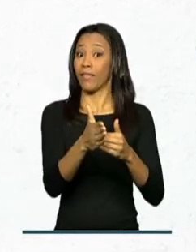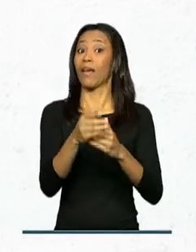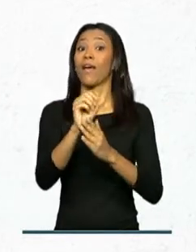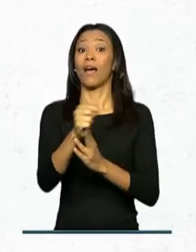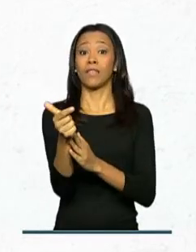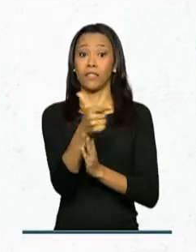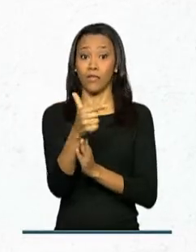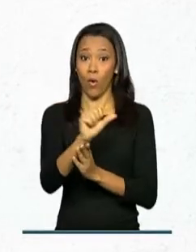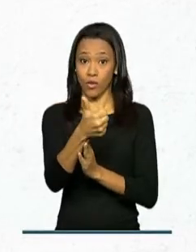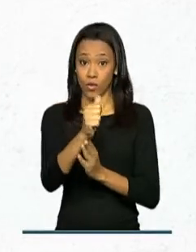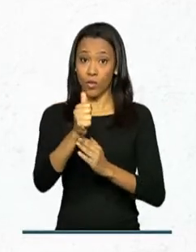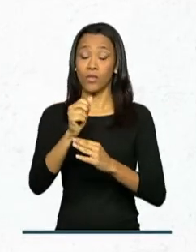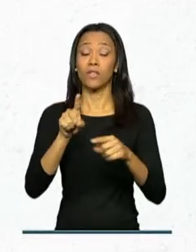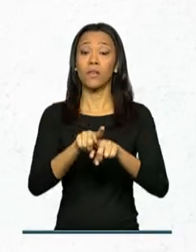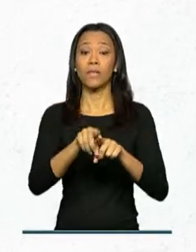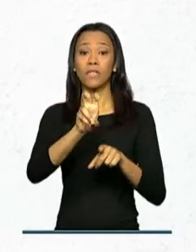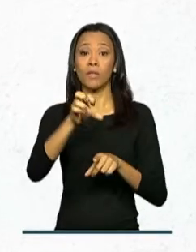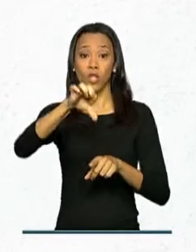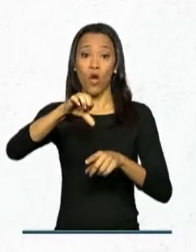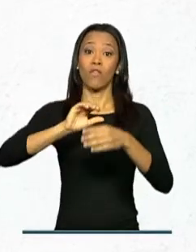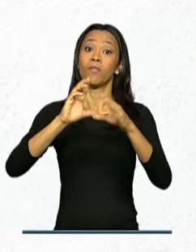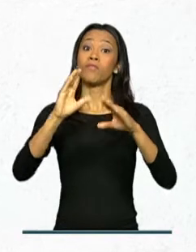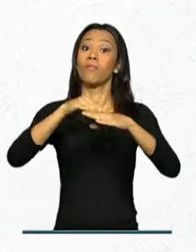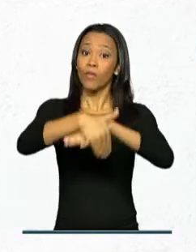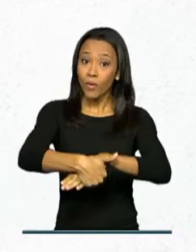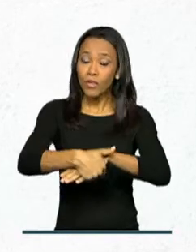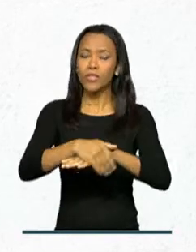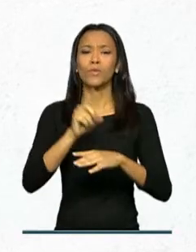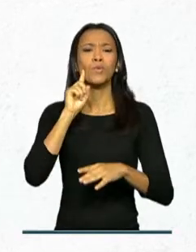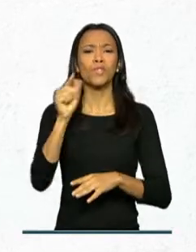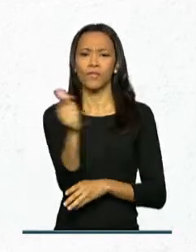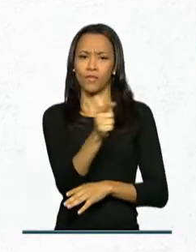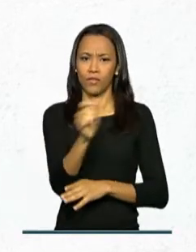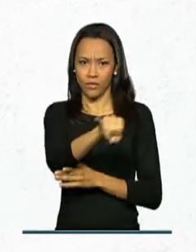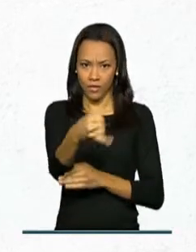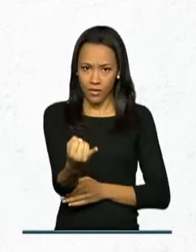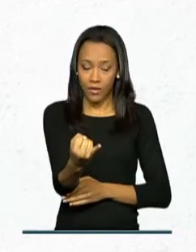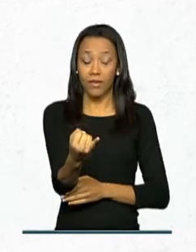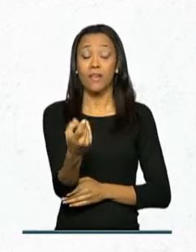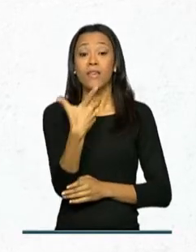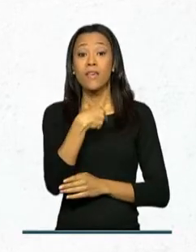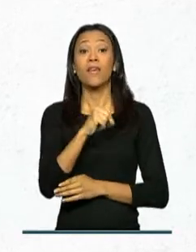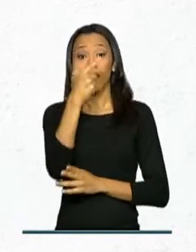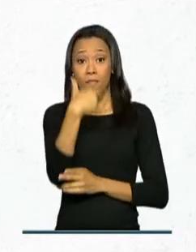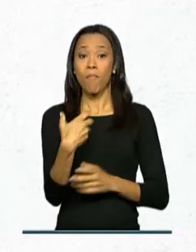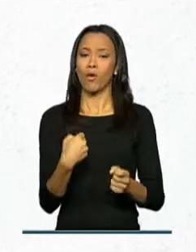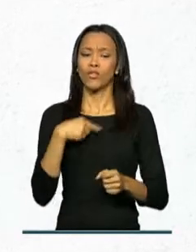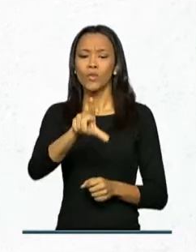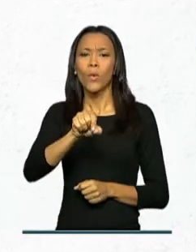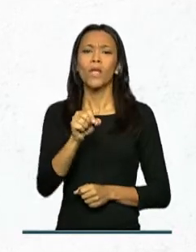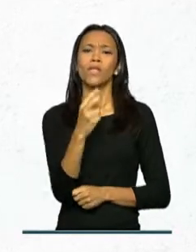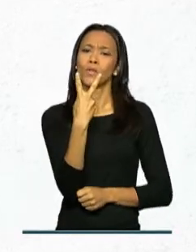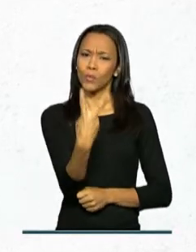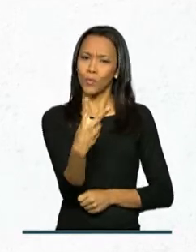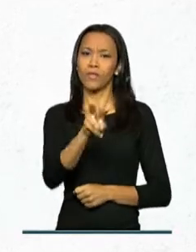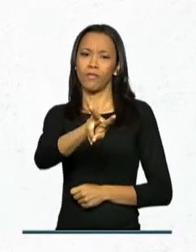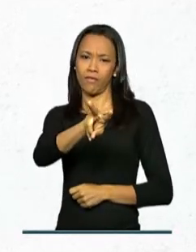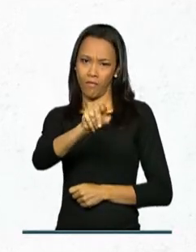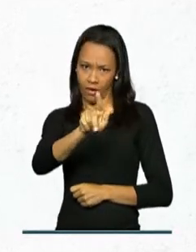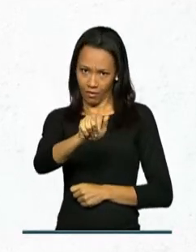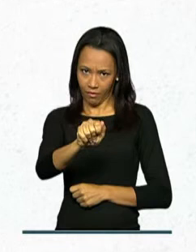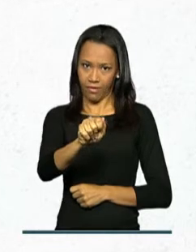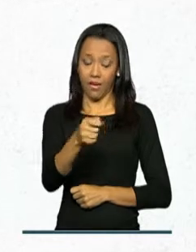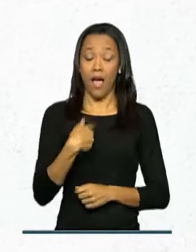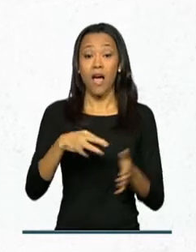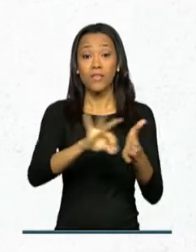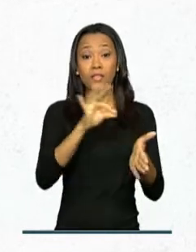às 23 horas e 59 minutos do dia 22 de janeiro e o candidato pode escolher até duas opções de vaga.